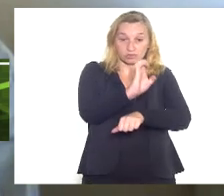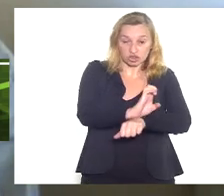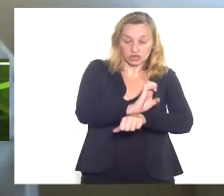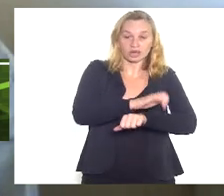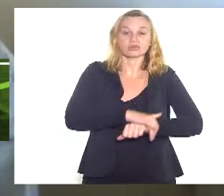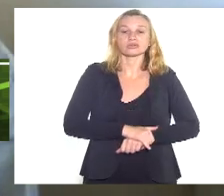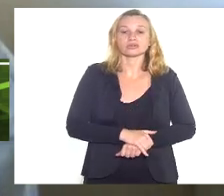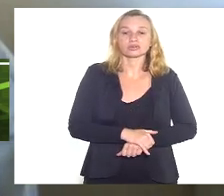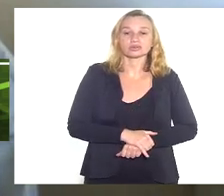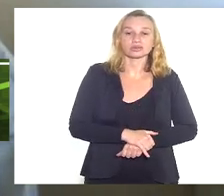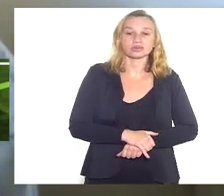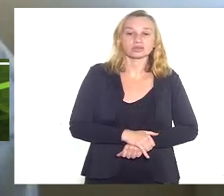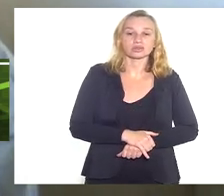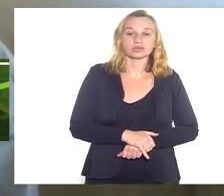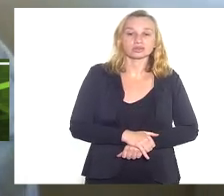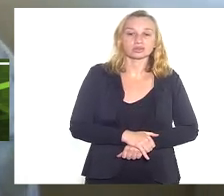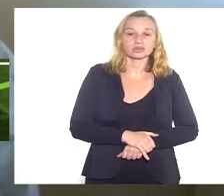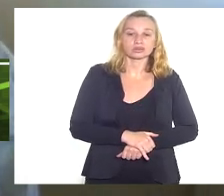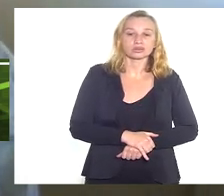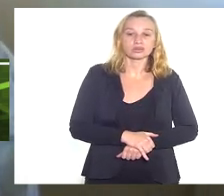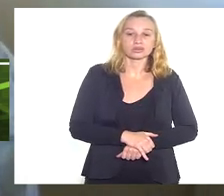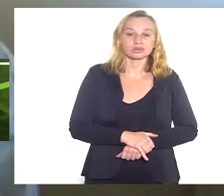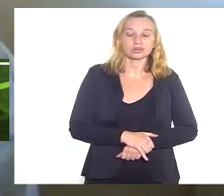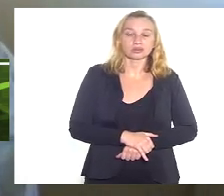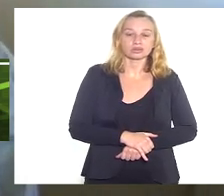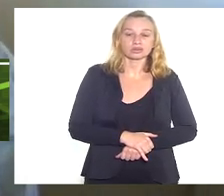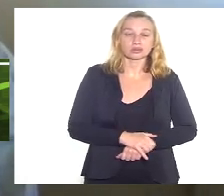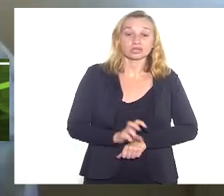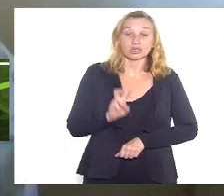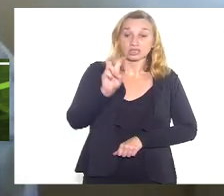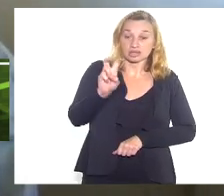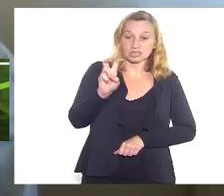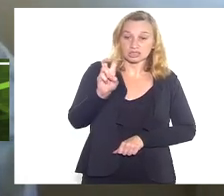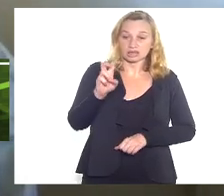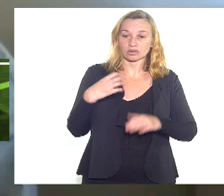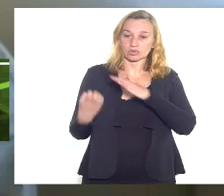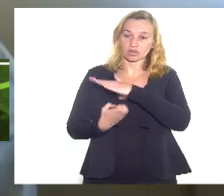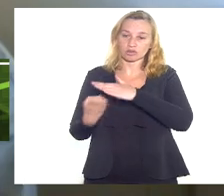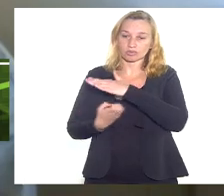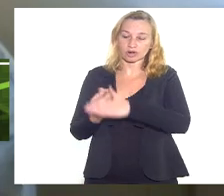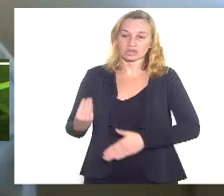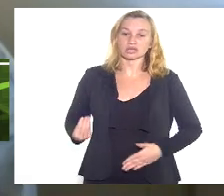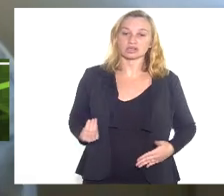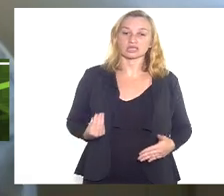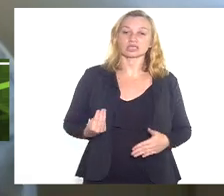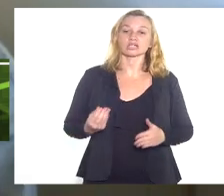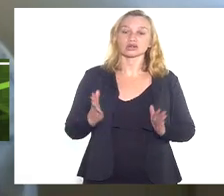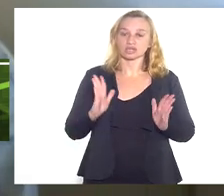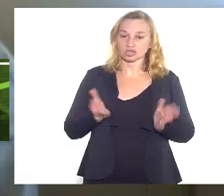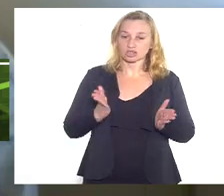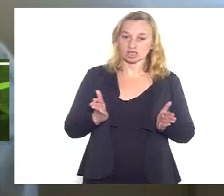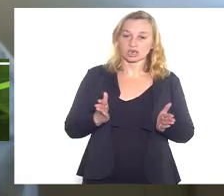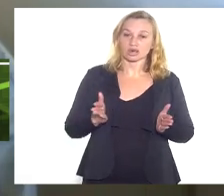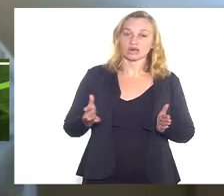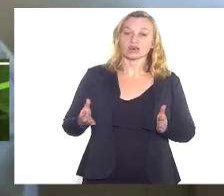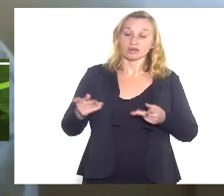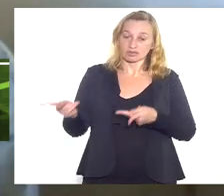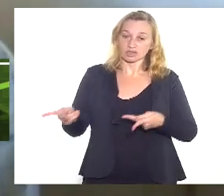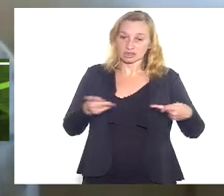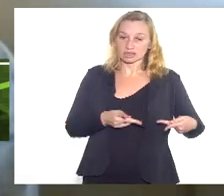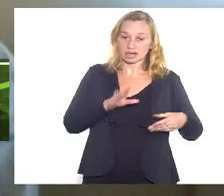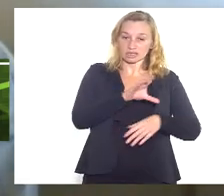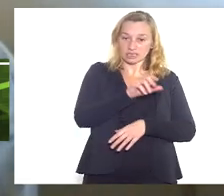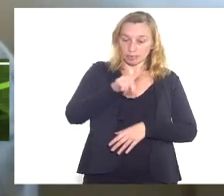Estado e as 5 concessionárias que aqui já estiveram,